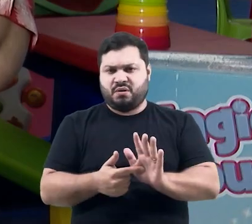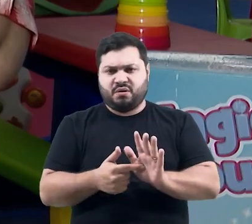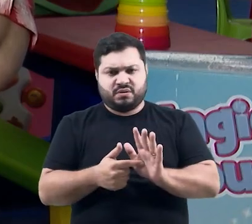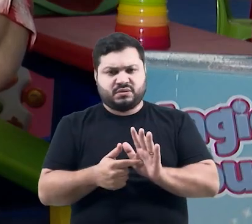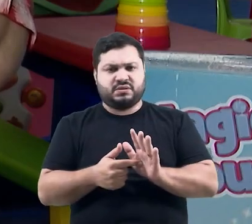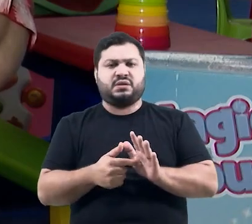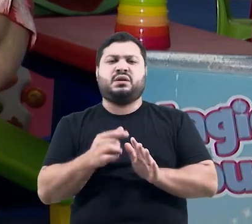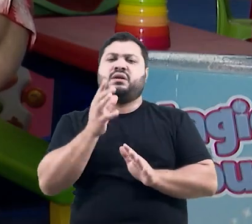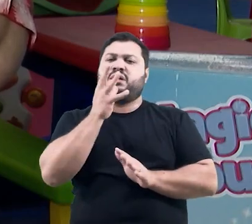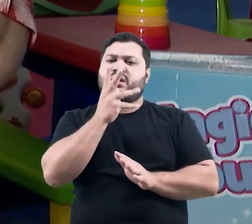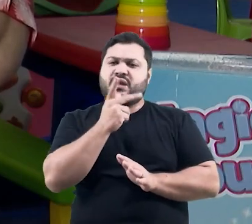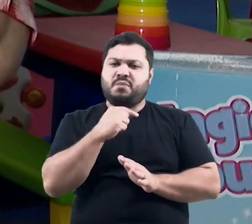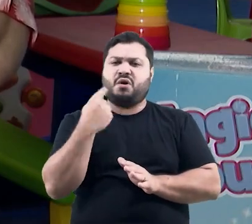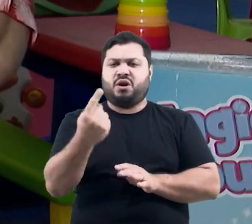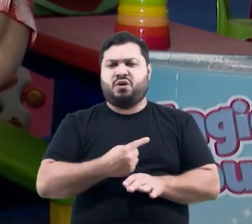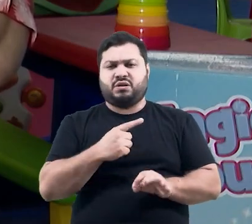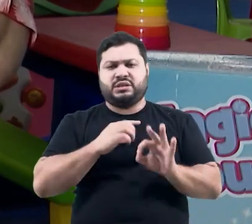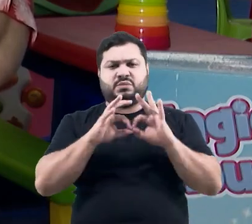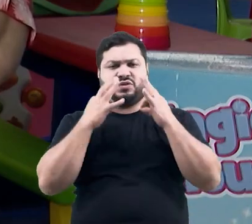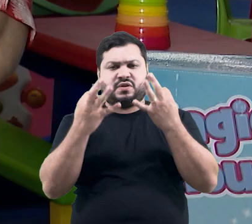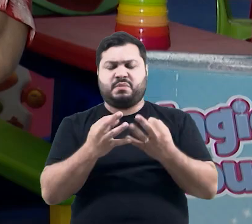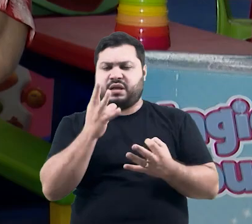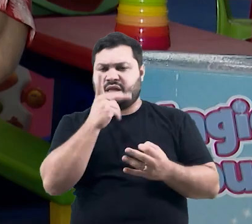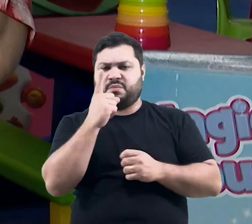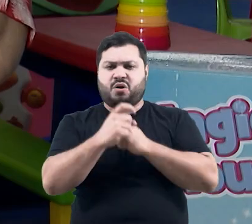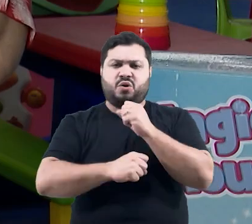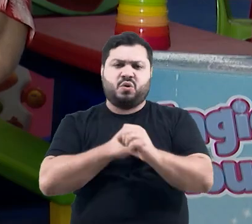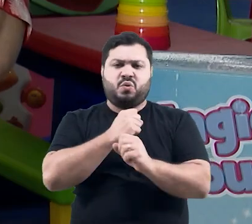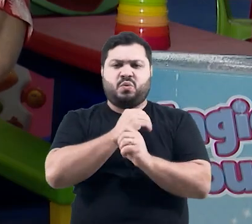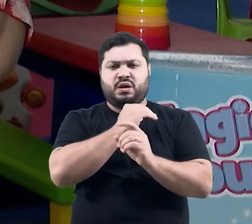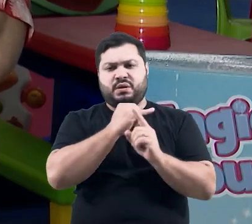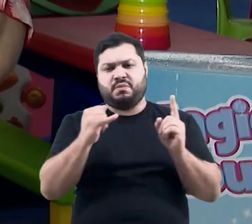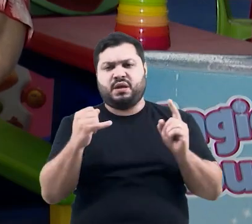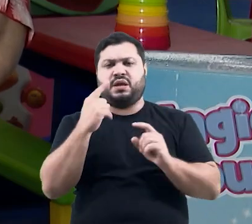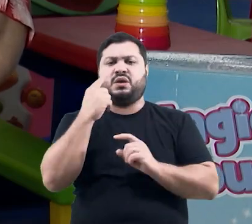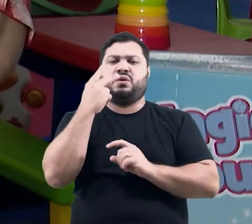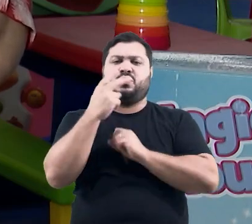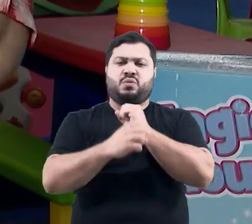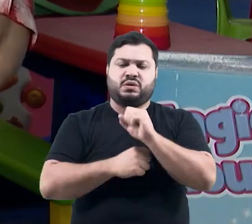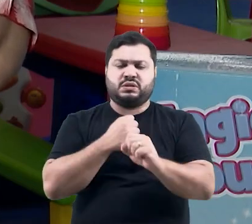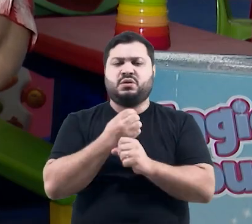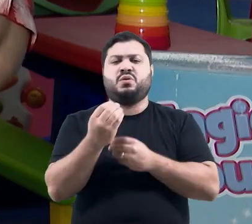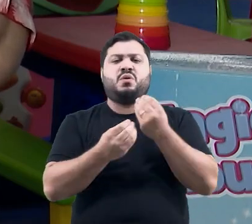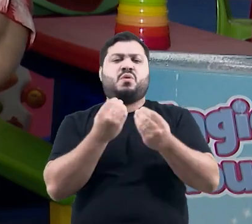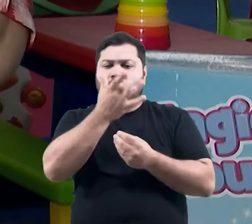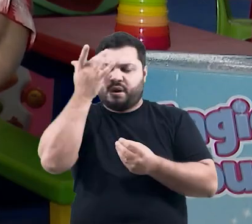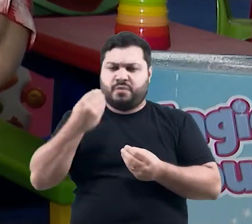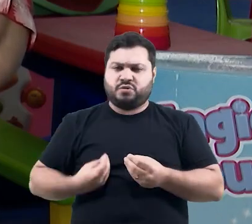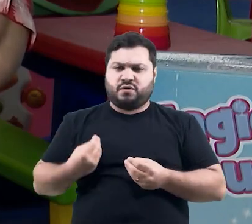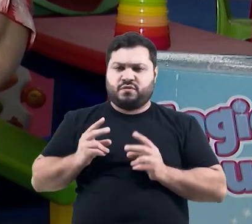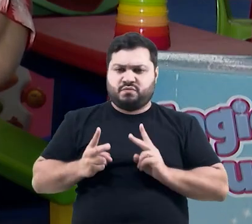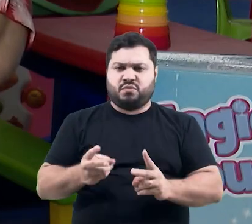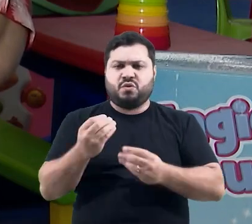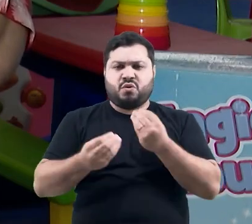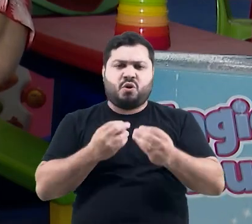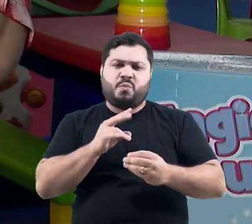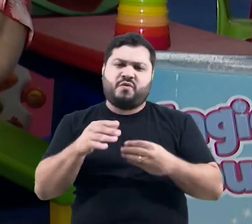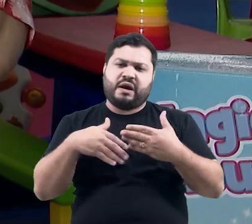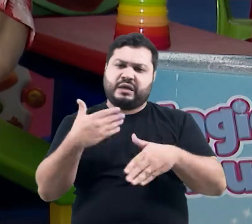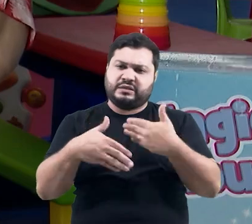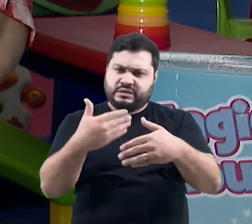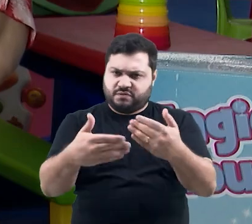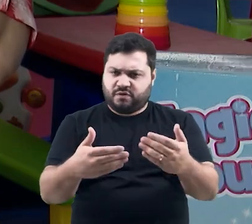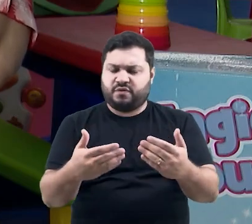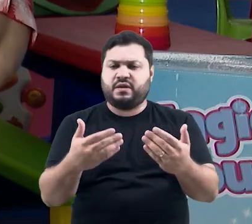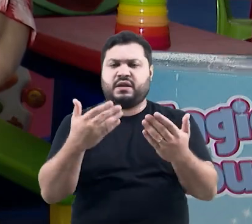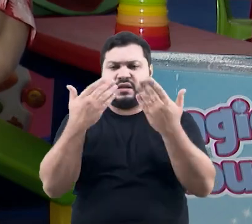dados mostram aí, né, de demora. Nós temos família que demora 1 ano e meio, 2 anos, quer dizer, como é que essa pessoa sobrevive, como é que